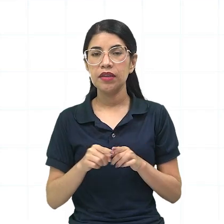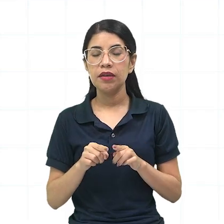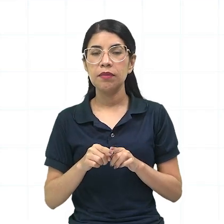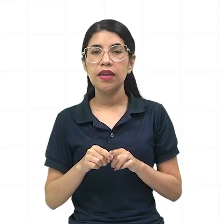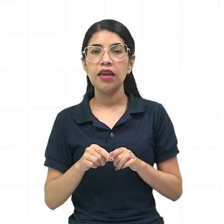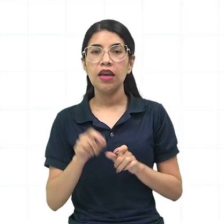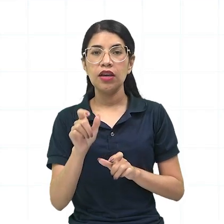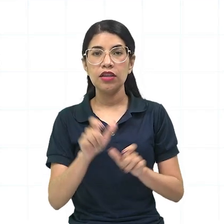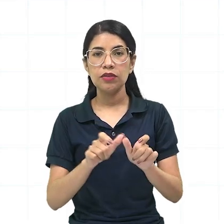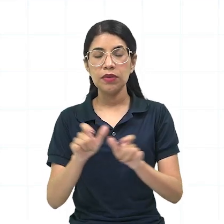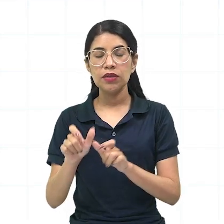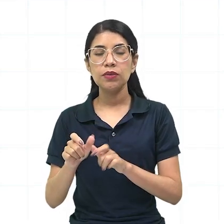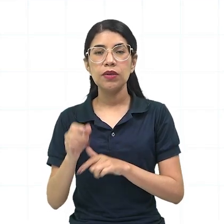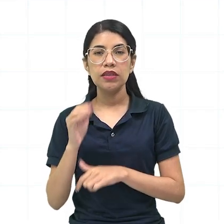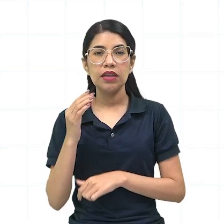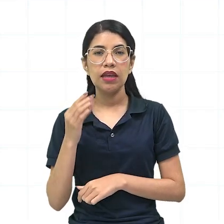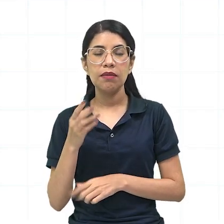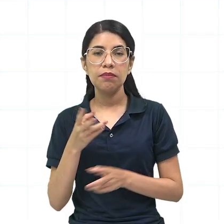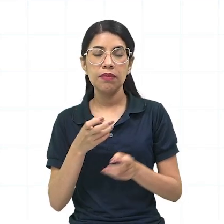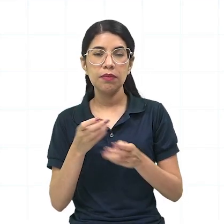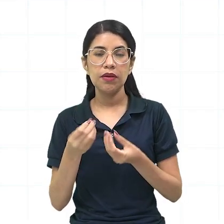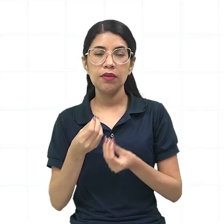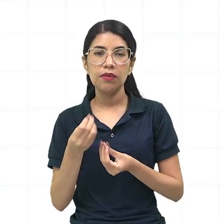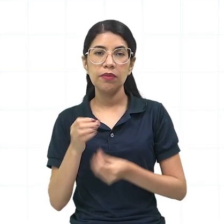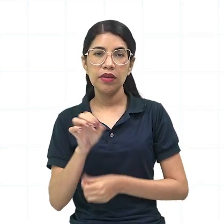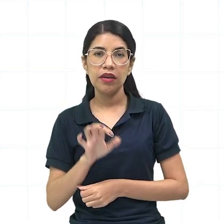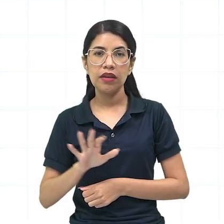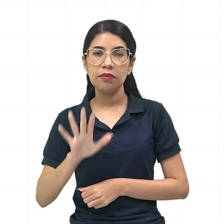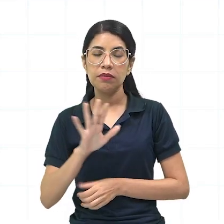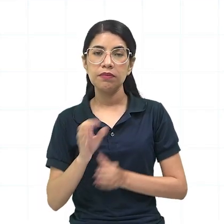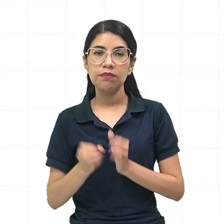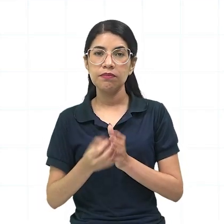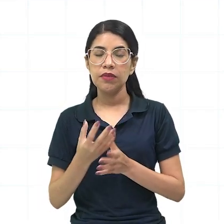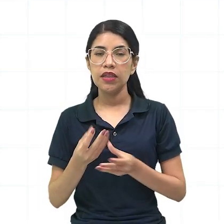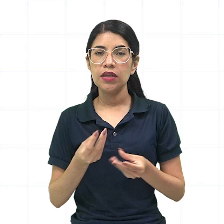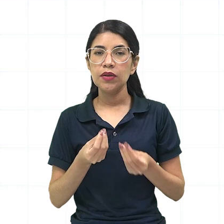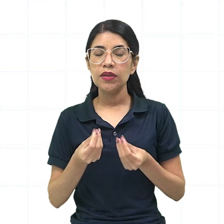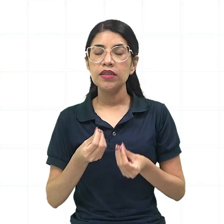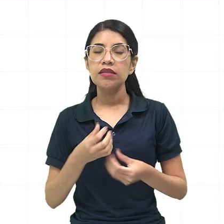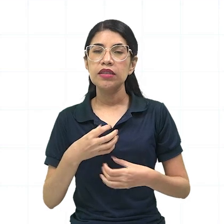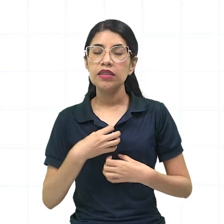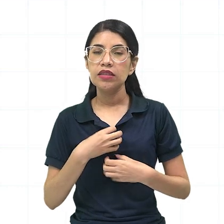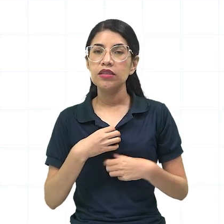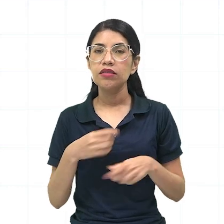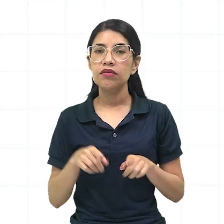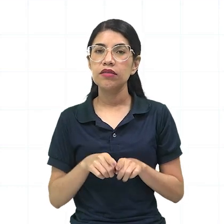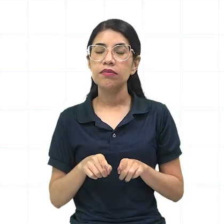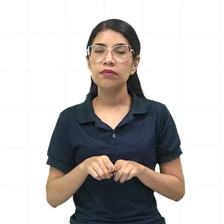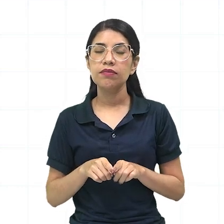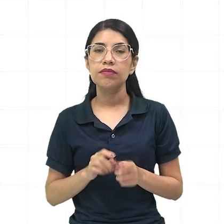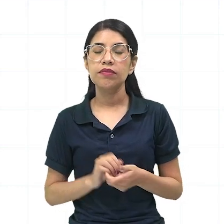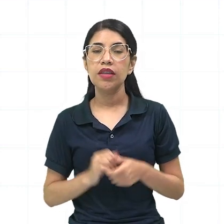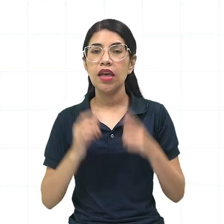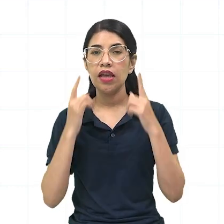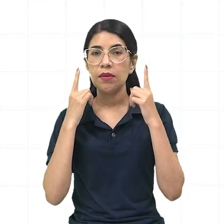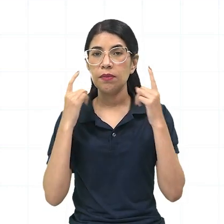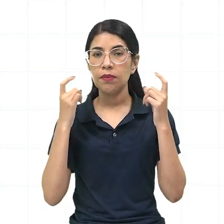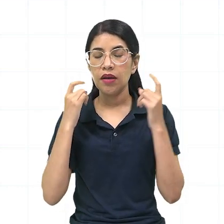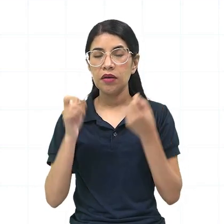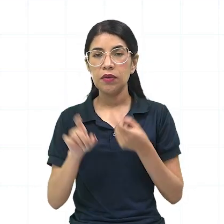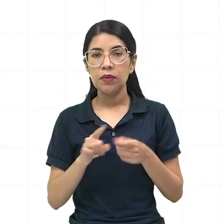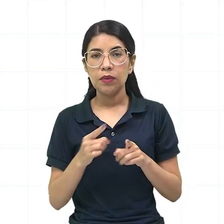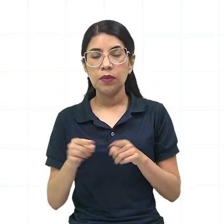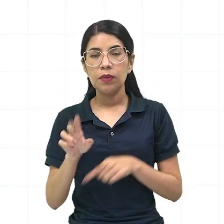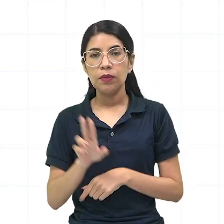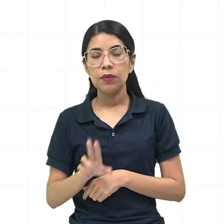envolver o público na construção de imagens e sensações. As músicas e sons